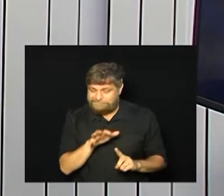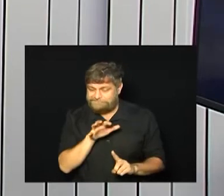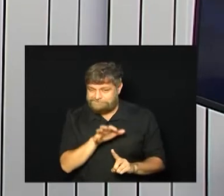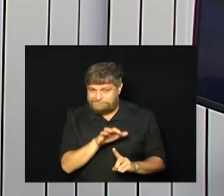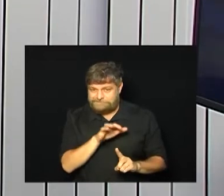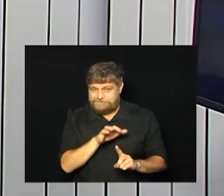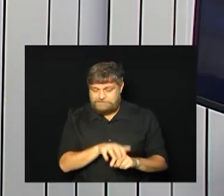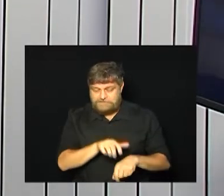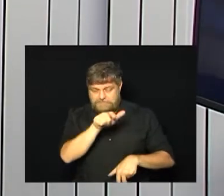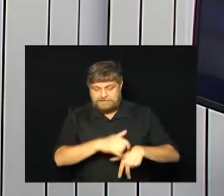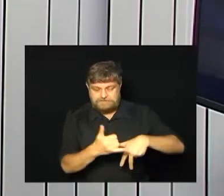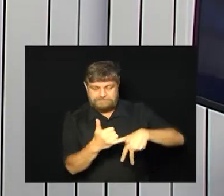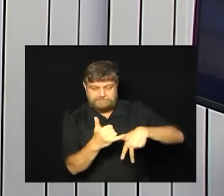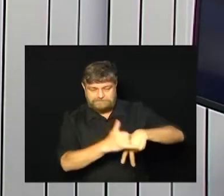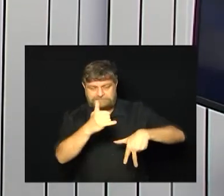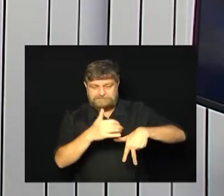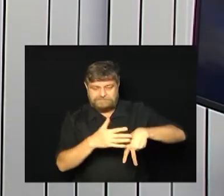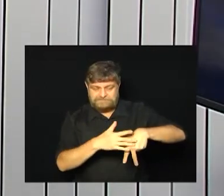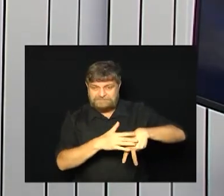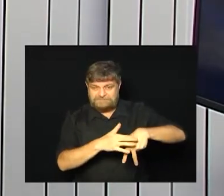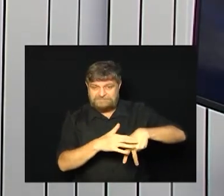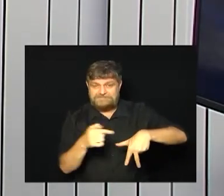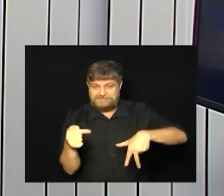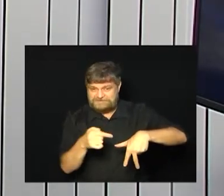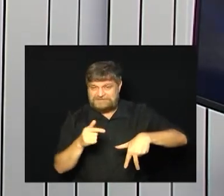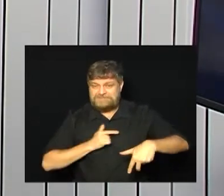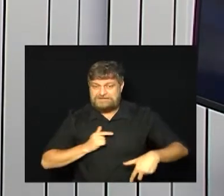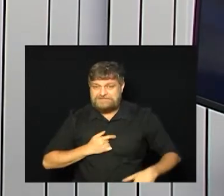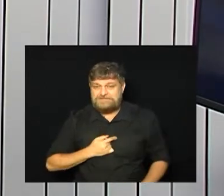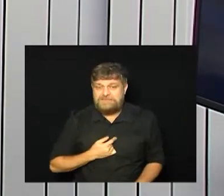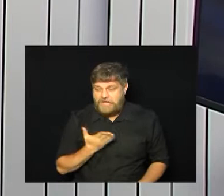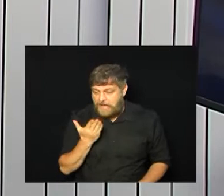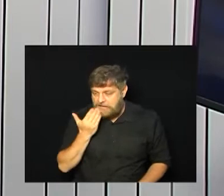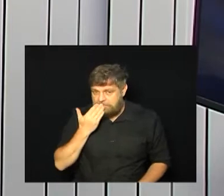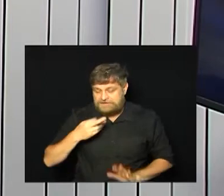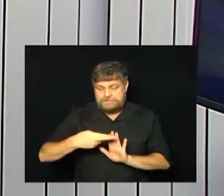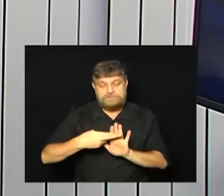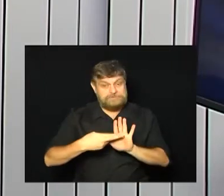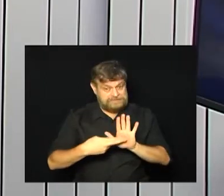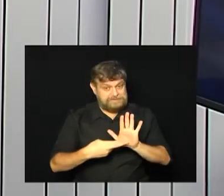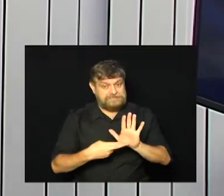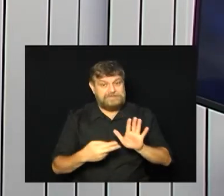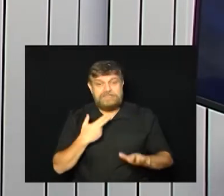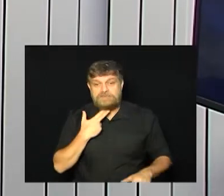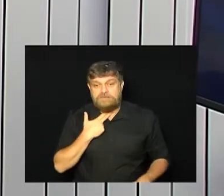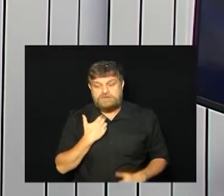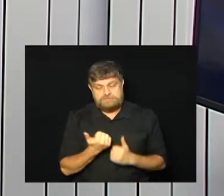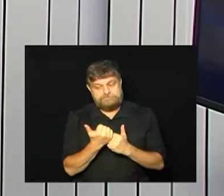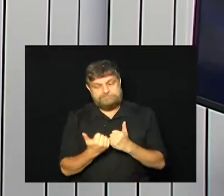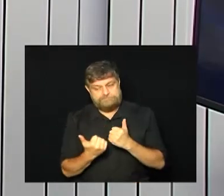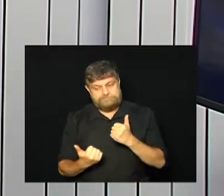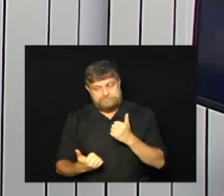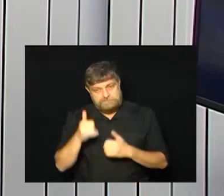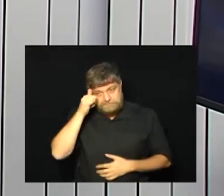deste paciente, que precisa manter dieta restrita e regrada para não piorar o quadro. E